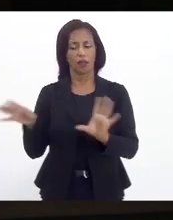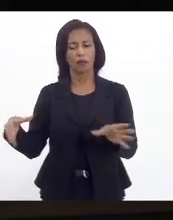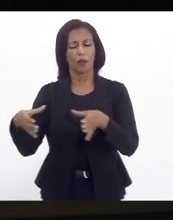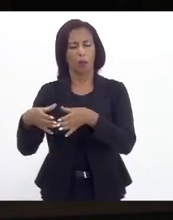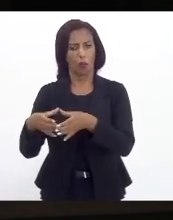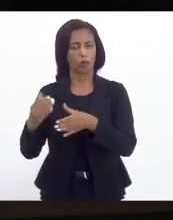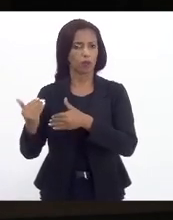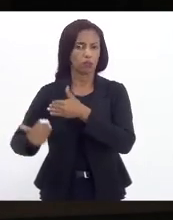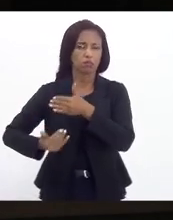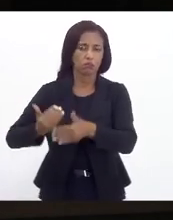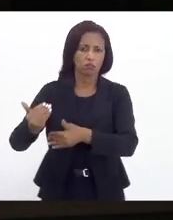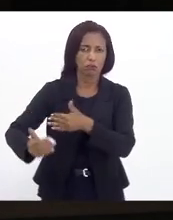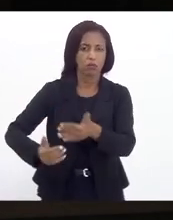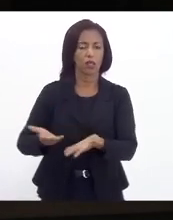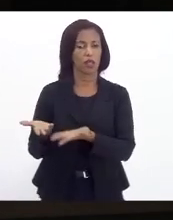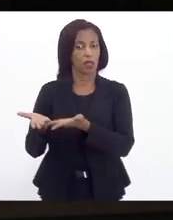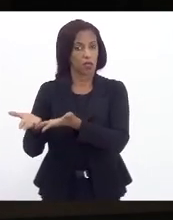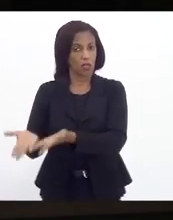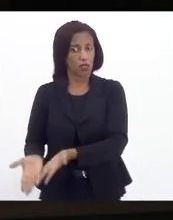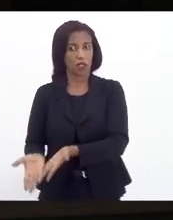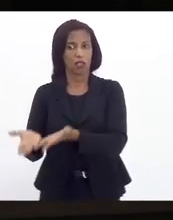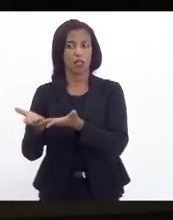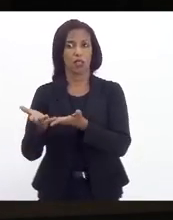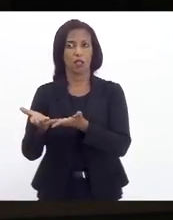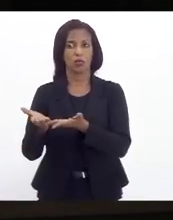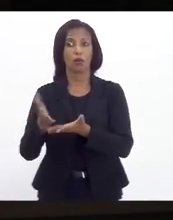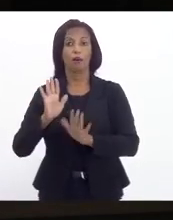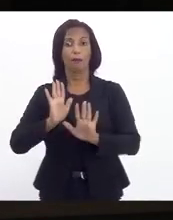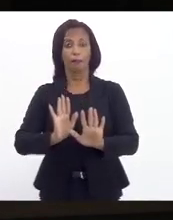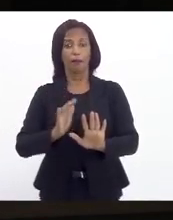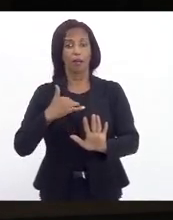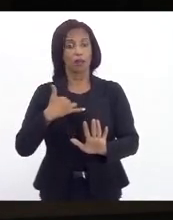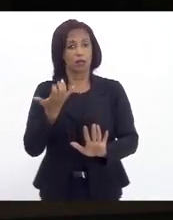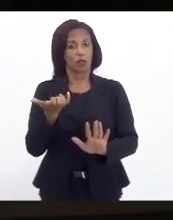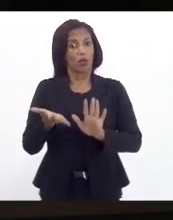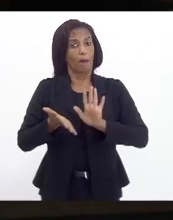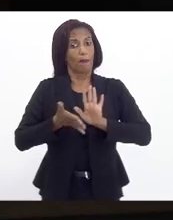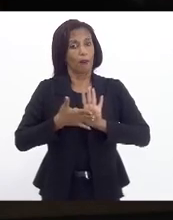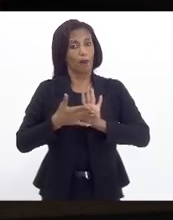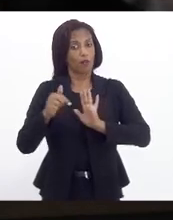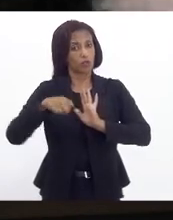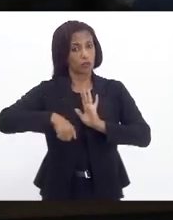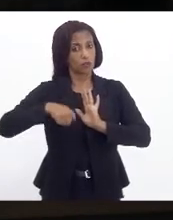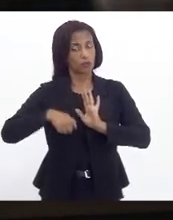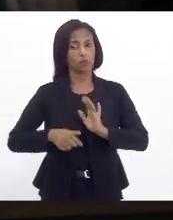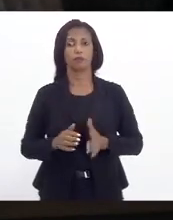em andamento, isso, mas eu quero fazer uma proposta aqui.